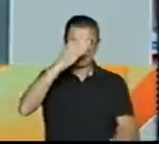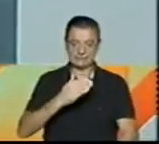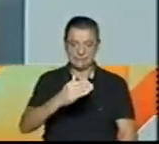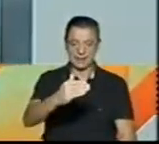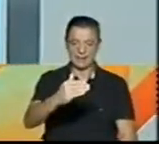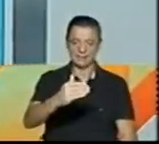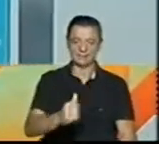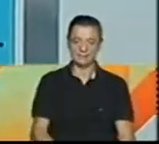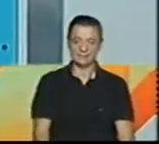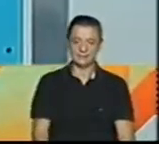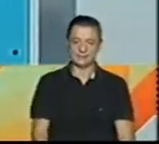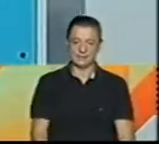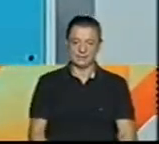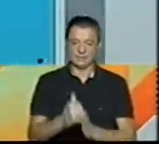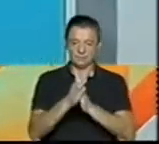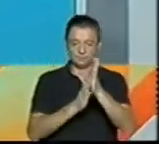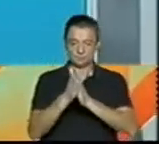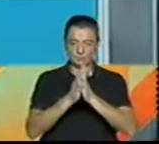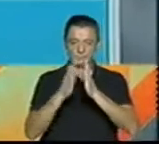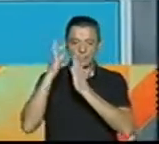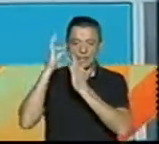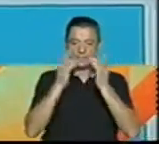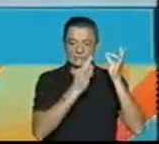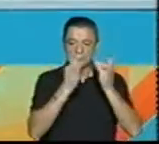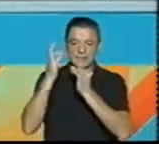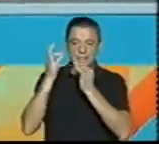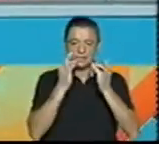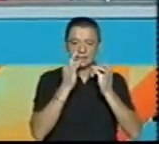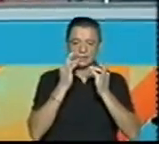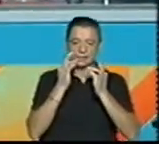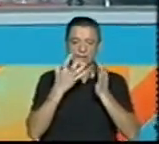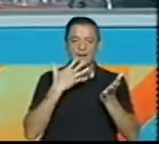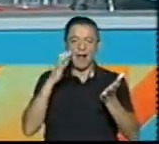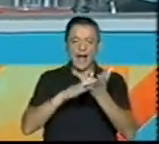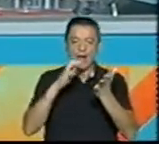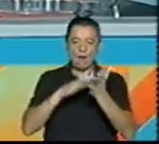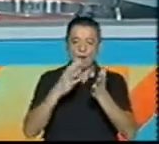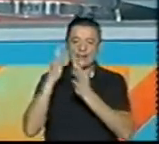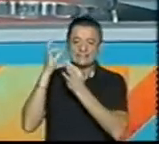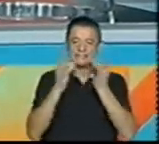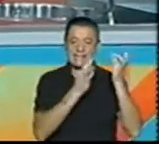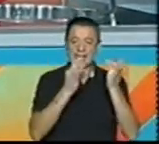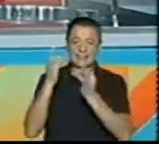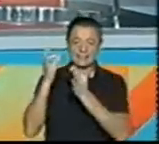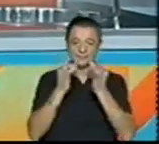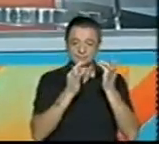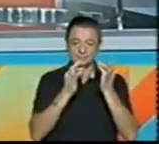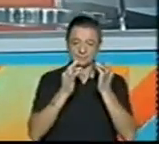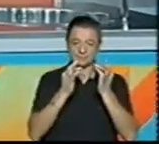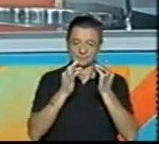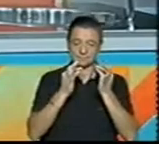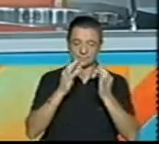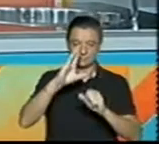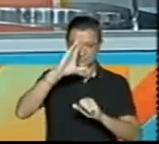estar. Vamos aproveitar sardinhas para fazer o quê? Um arroz de sardinha. Arroz de sardinha? Eu sei que